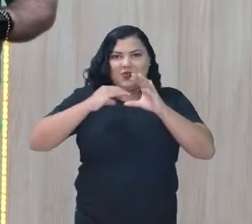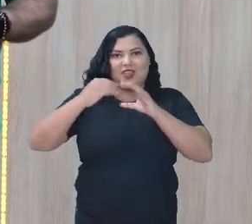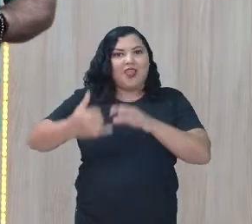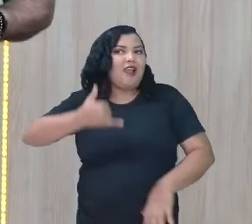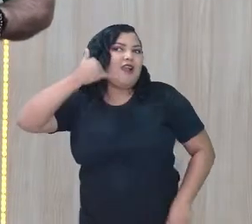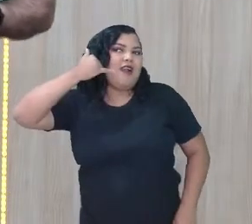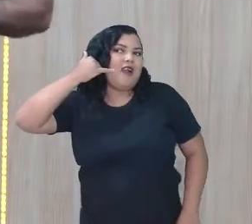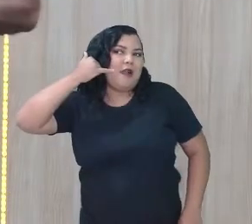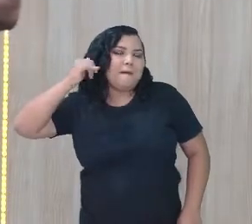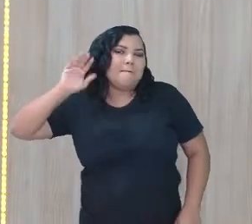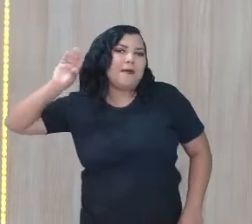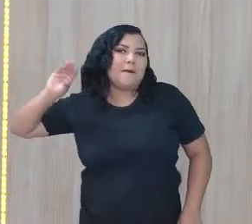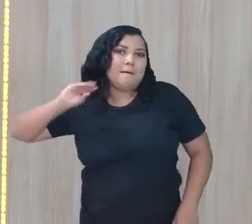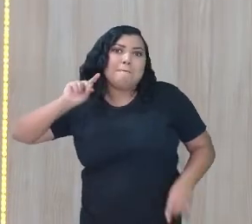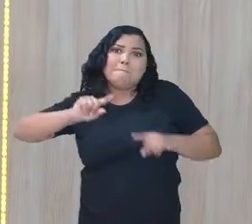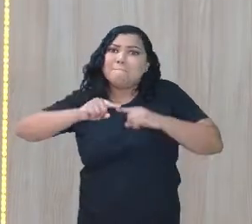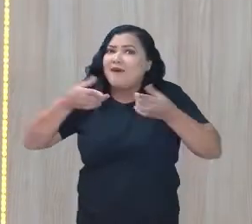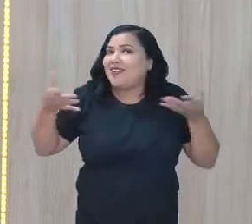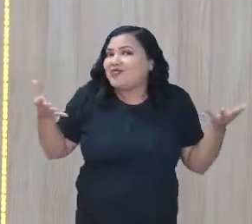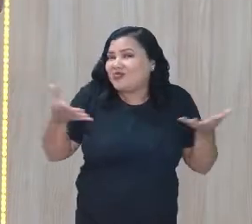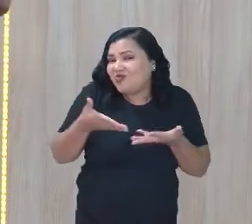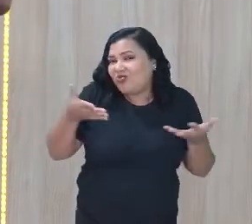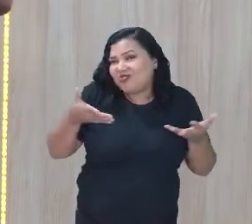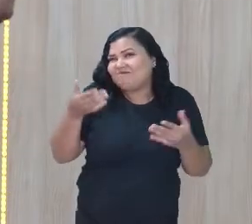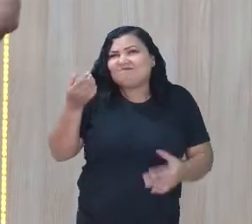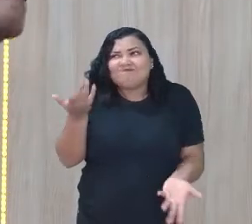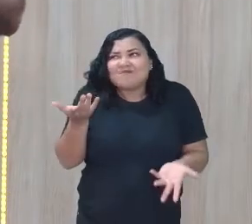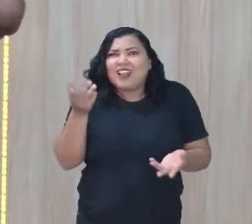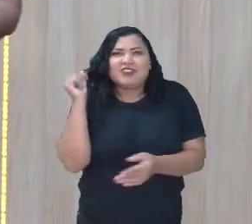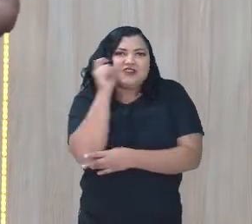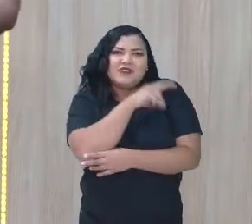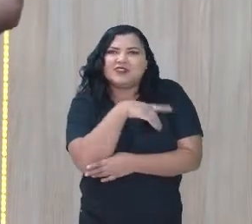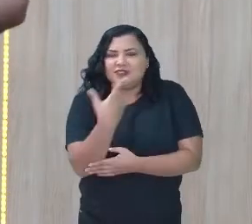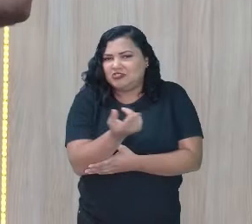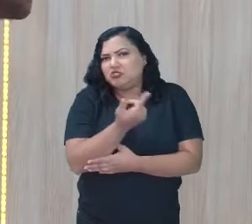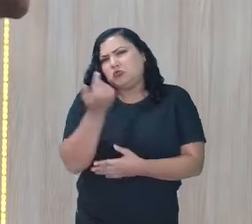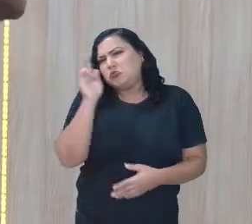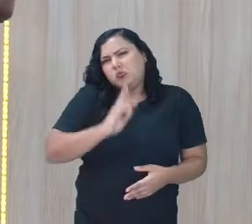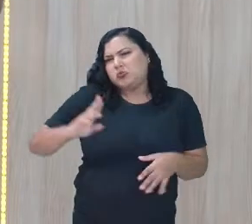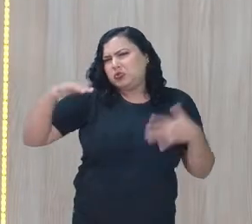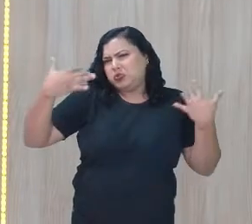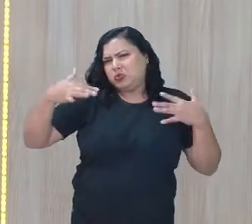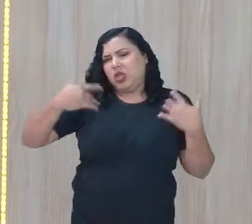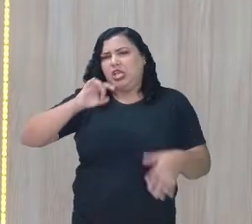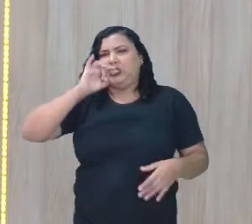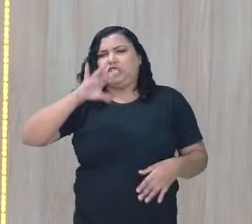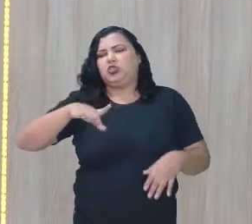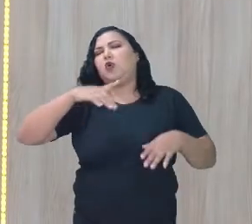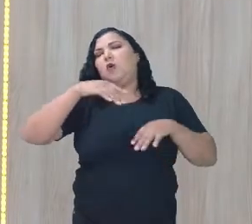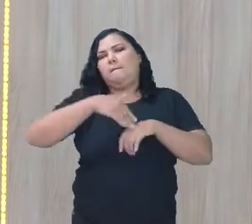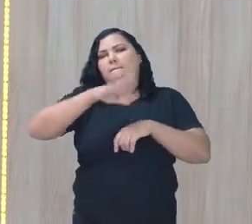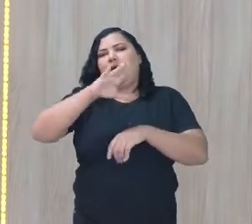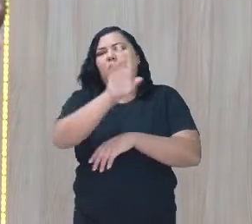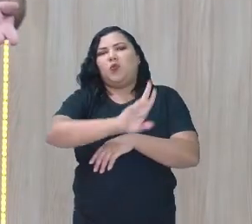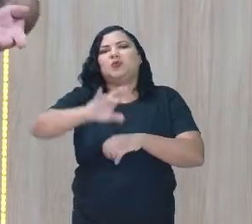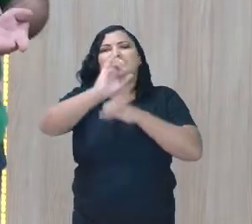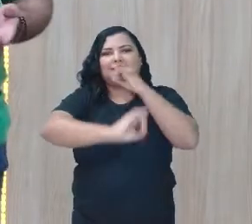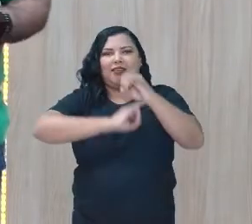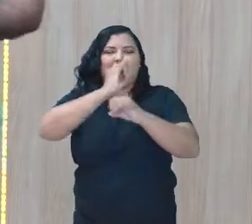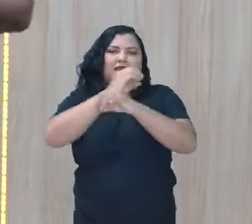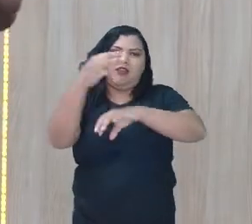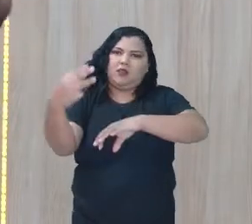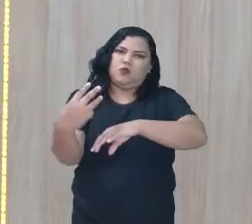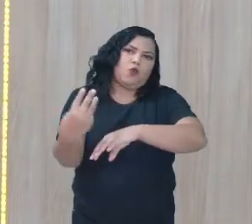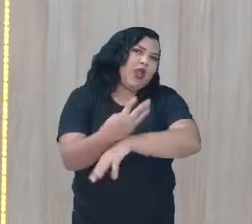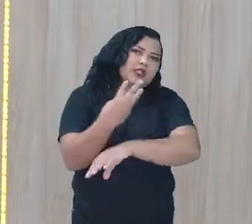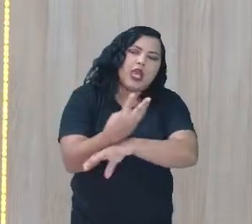realizar chamadas telefônicas, mas hoje é a coisa que a gente menos usa. A gente usa muito mais aplicativos de mensagem, né?